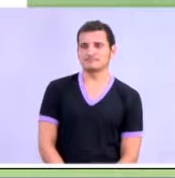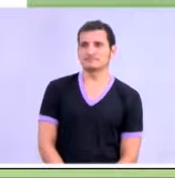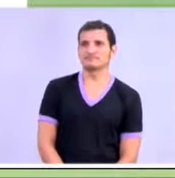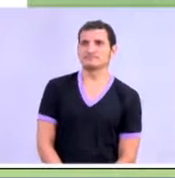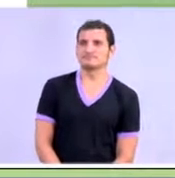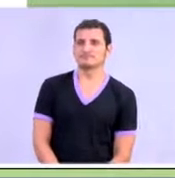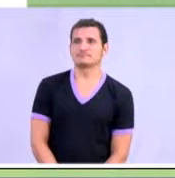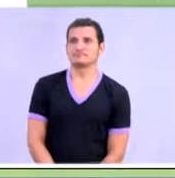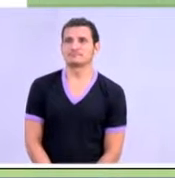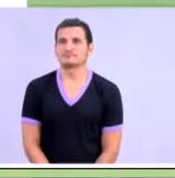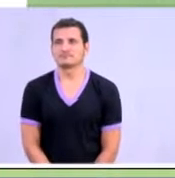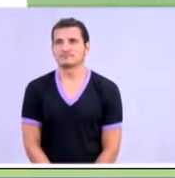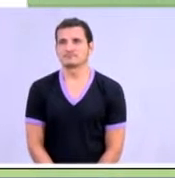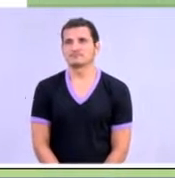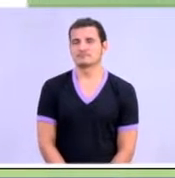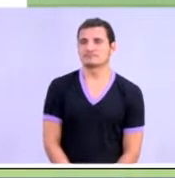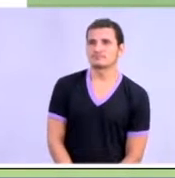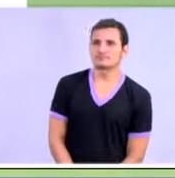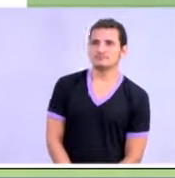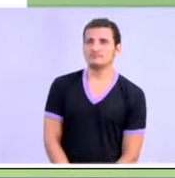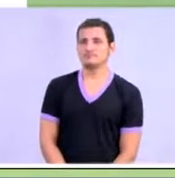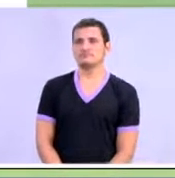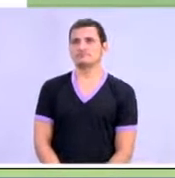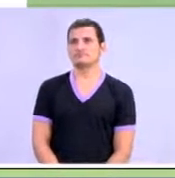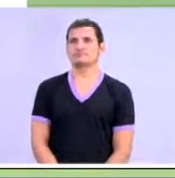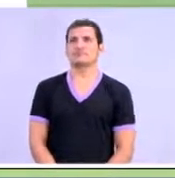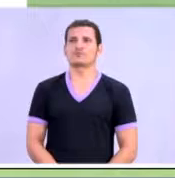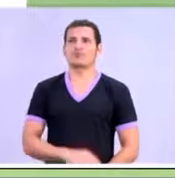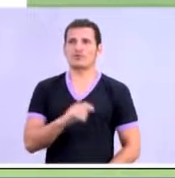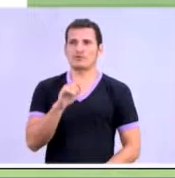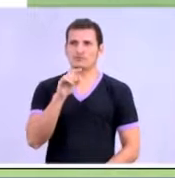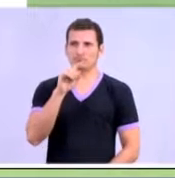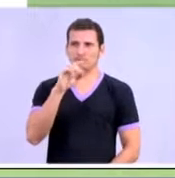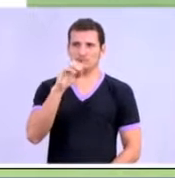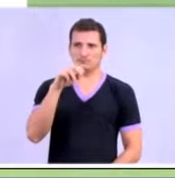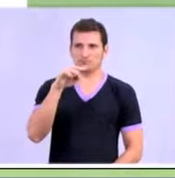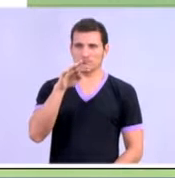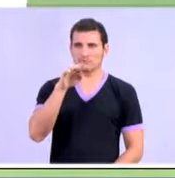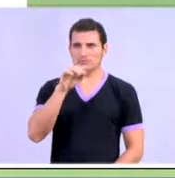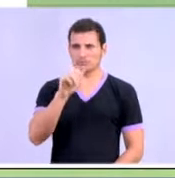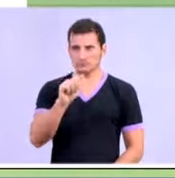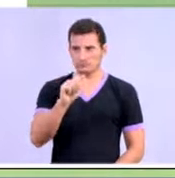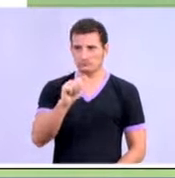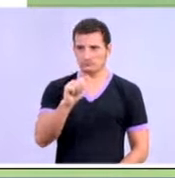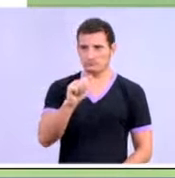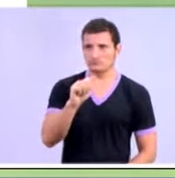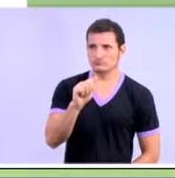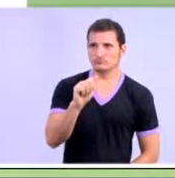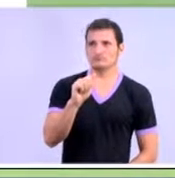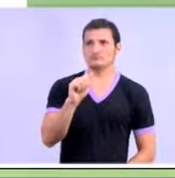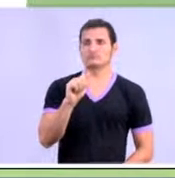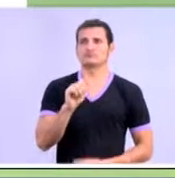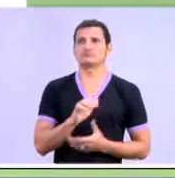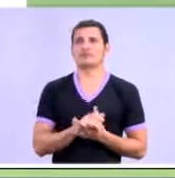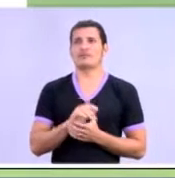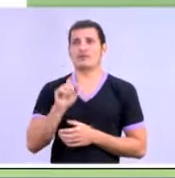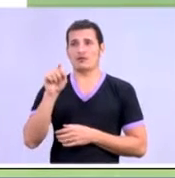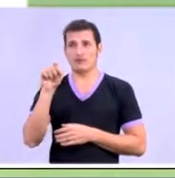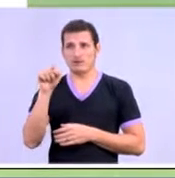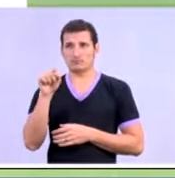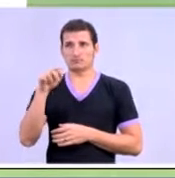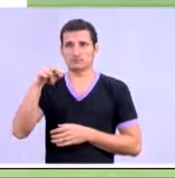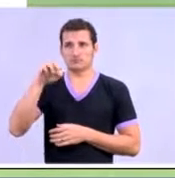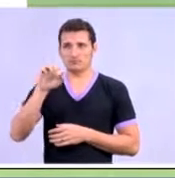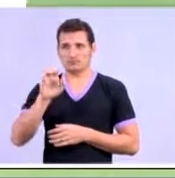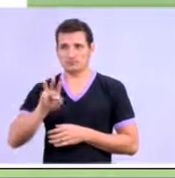instanciaria a classe aqui, olha, eu declaro o objeto conta do tipo conta corrente, e logo depois eu instancio a classe